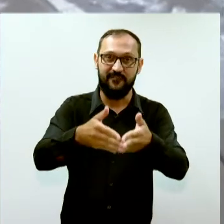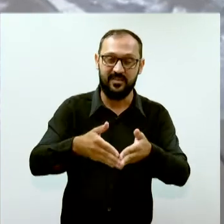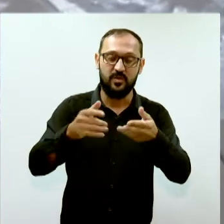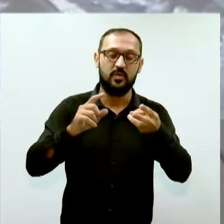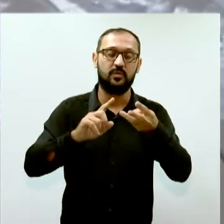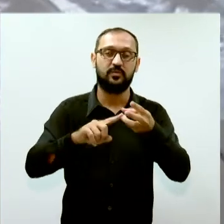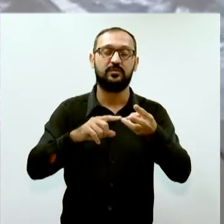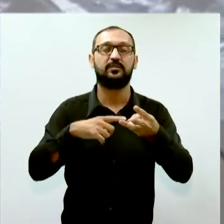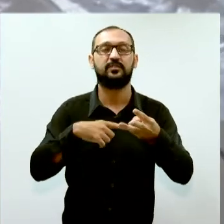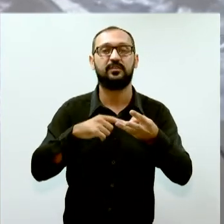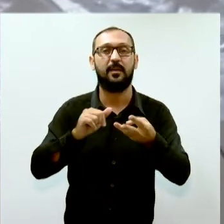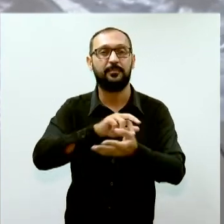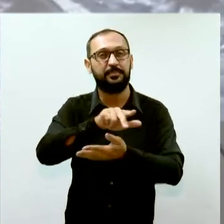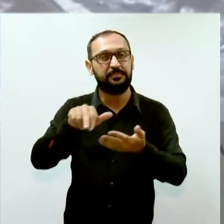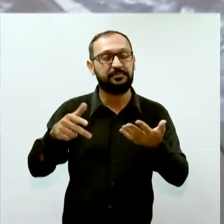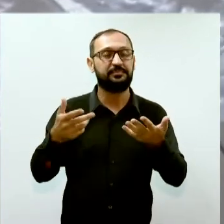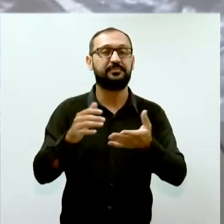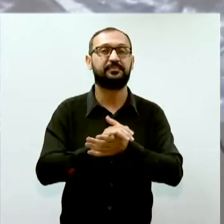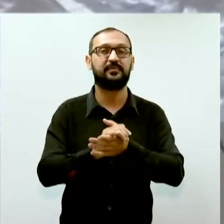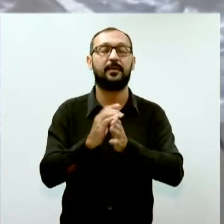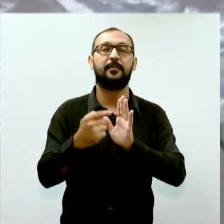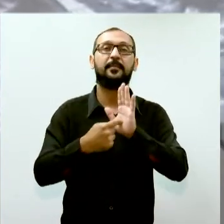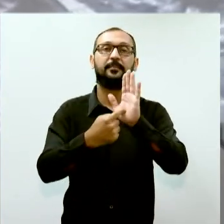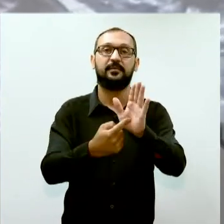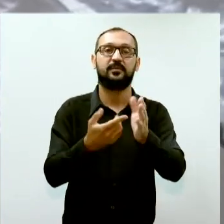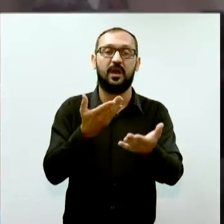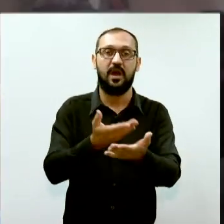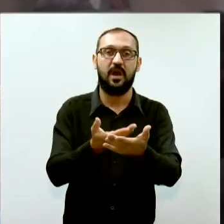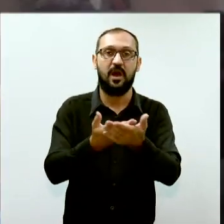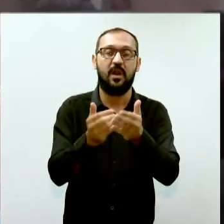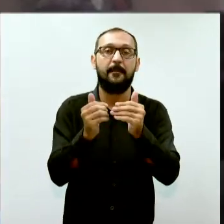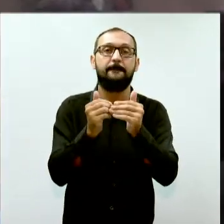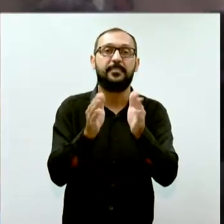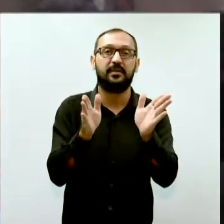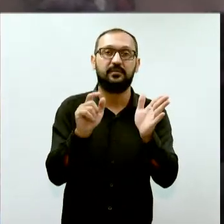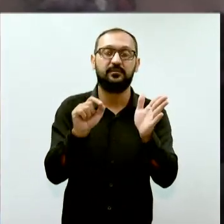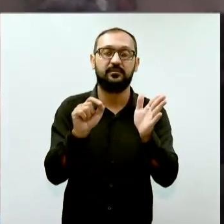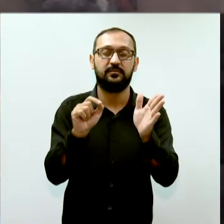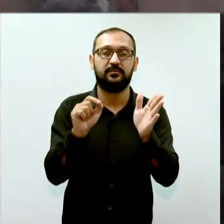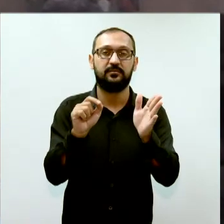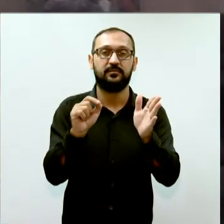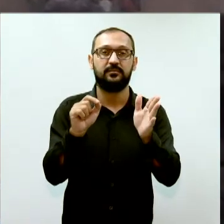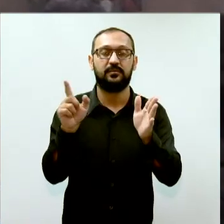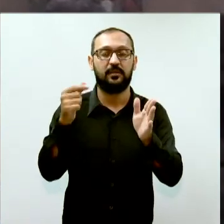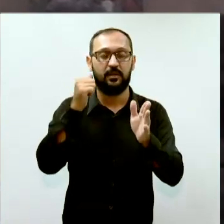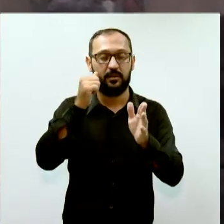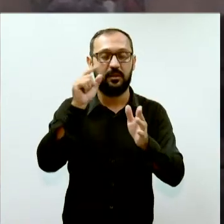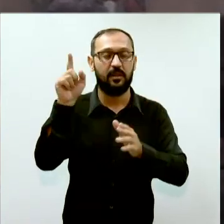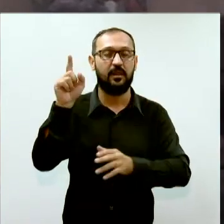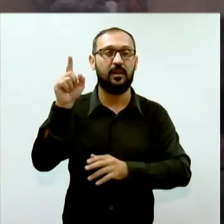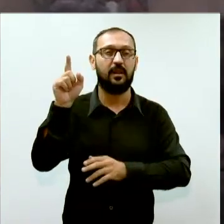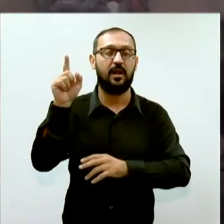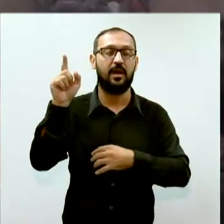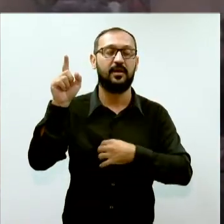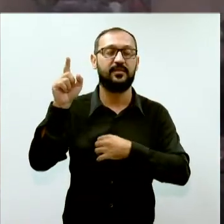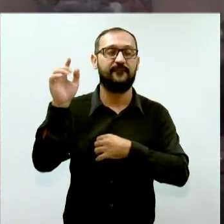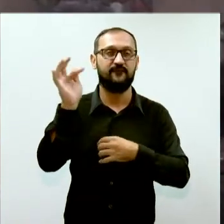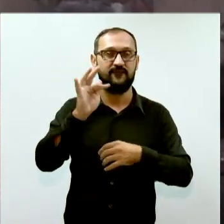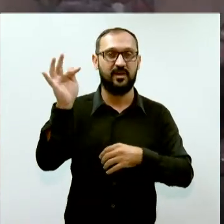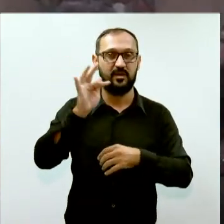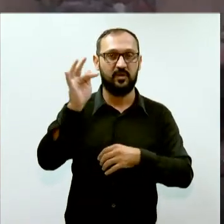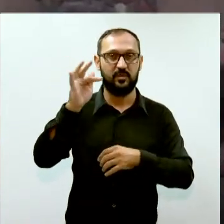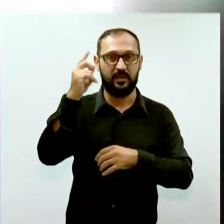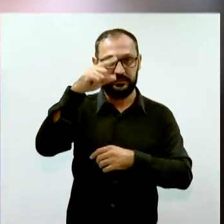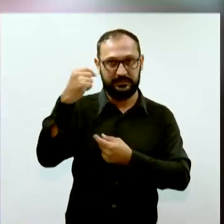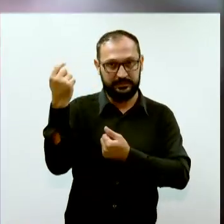convite da editora Achocher, e apresentou a aula aberta também, né, na Universidade de Santiago de